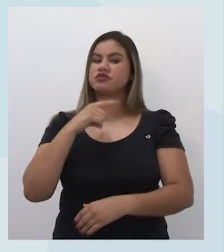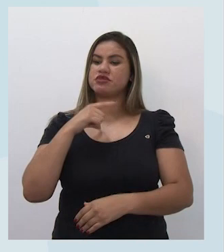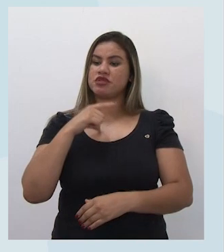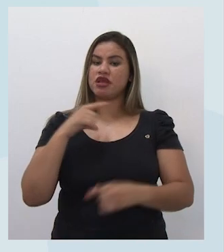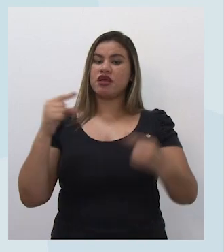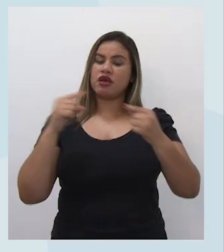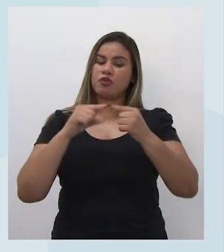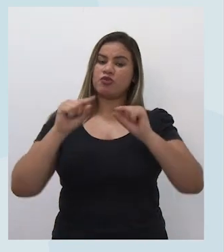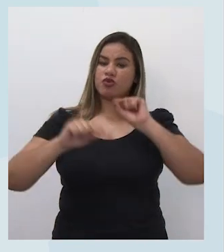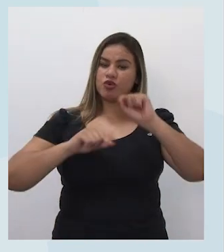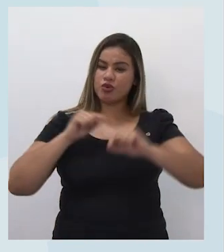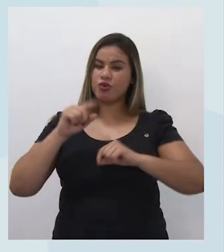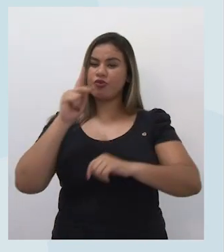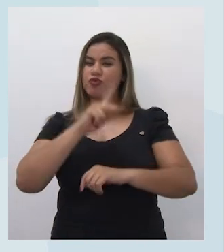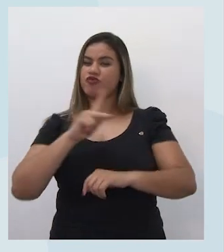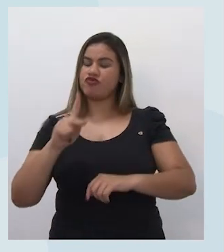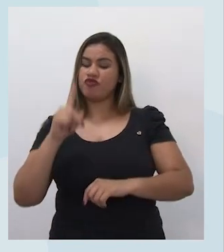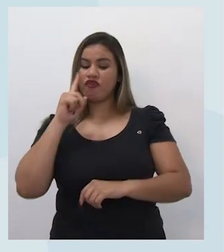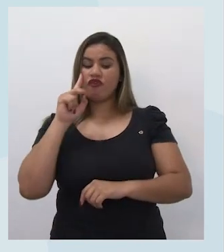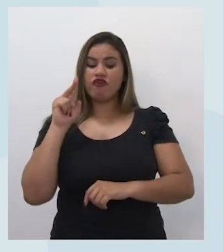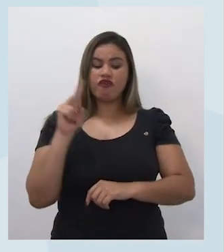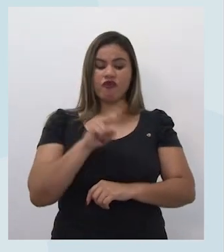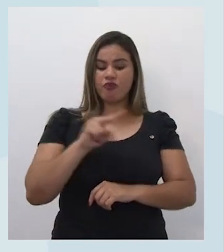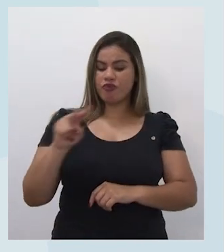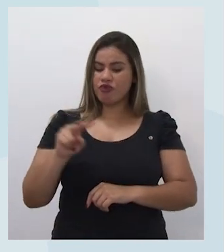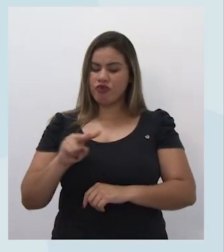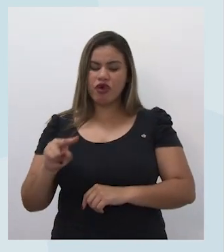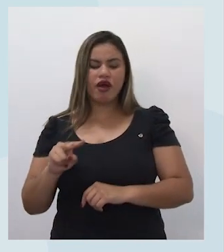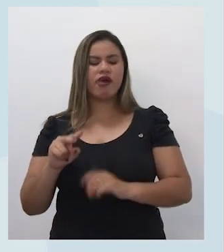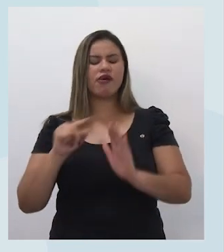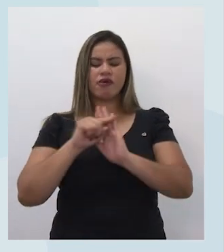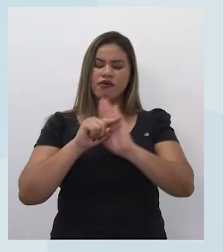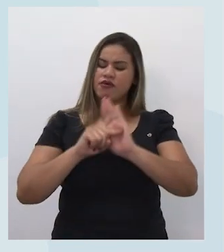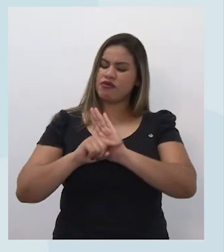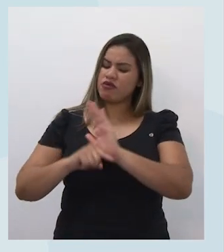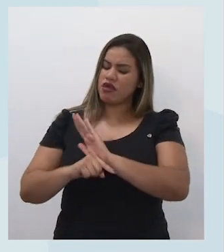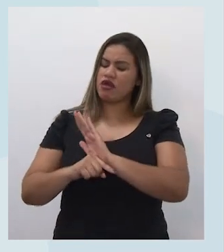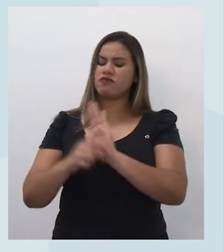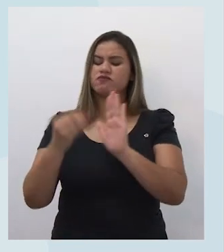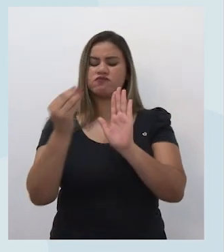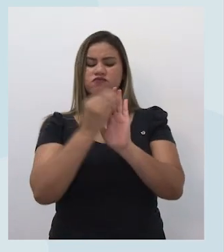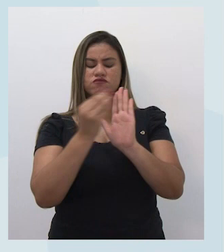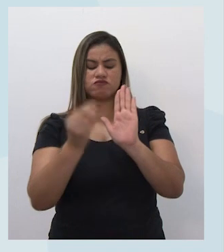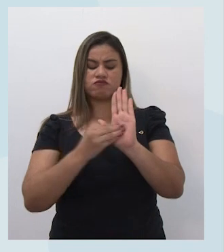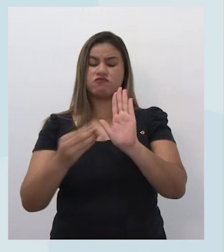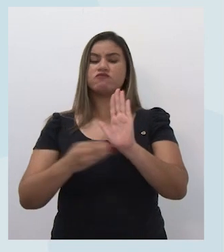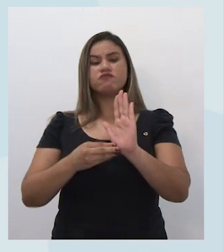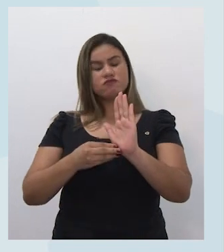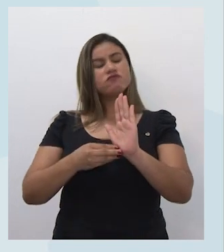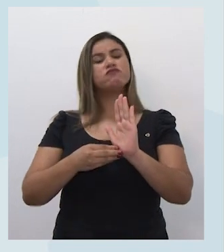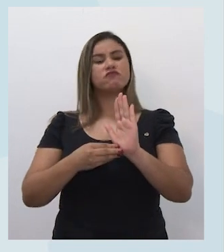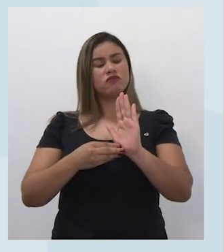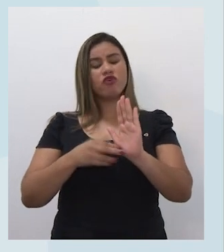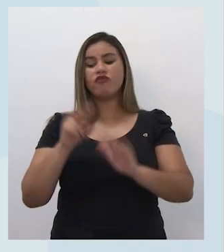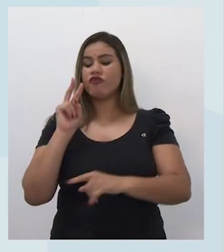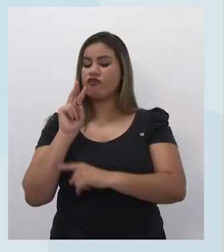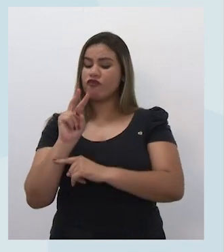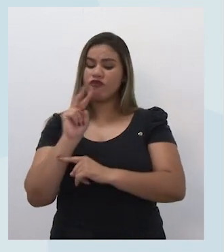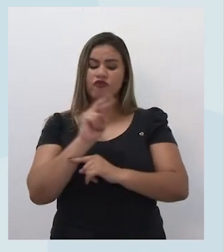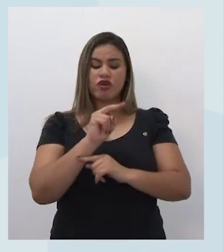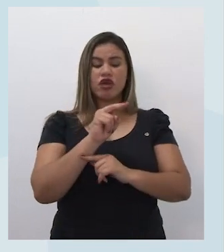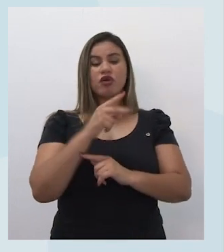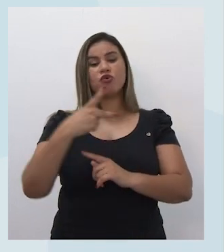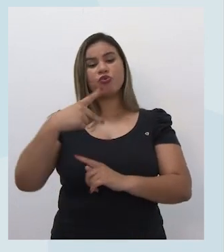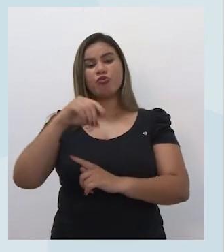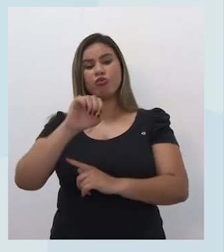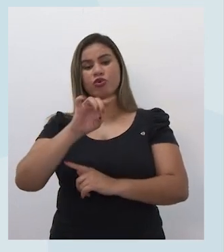pode realizar suas observações, as suas análises, né, fazer os seus registros, observar o próprio portfólio